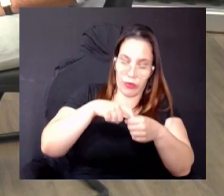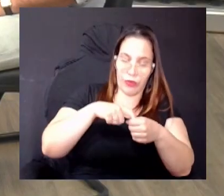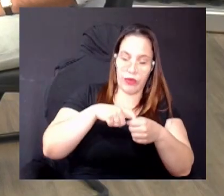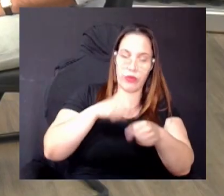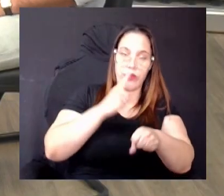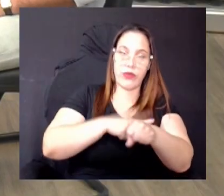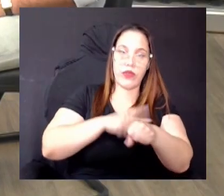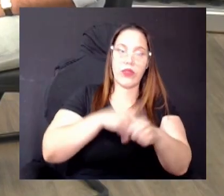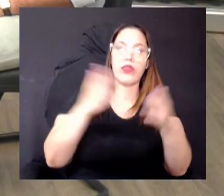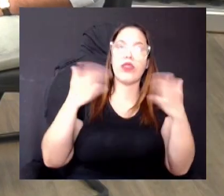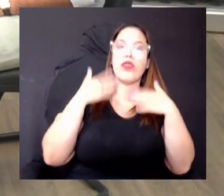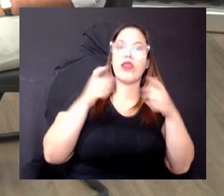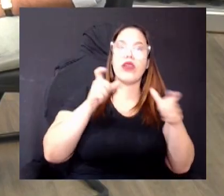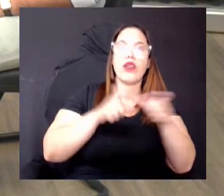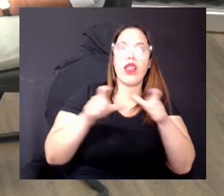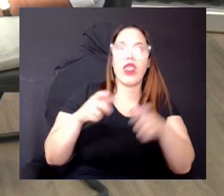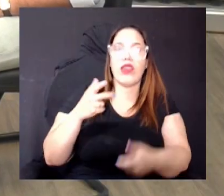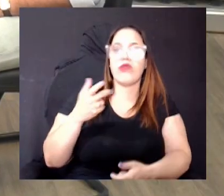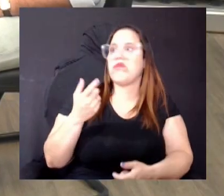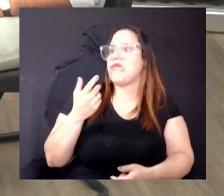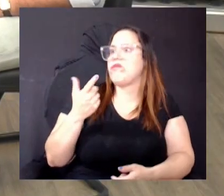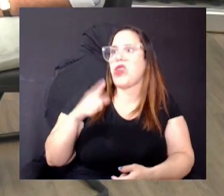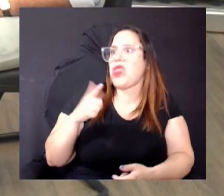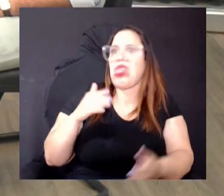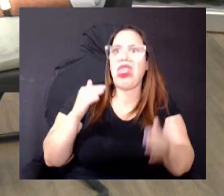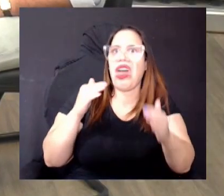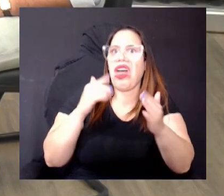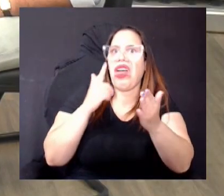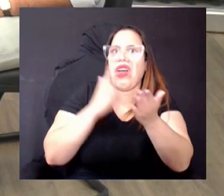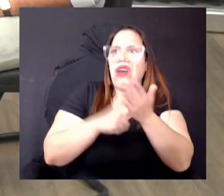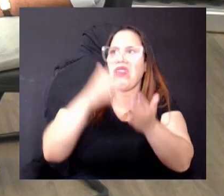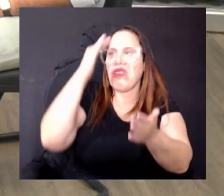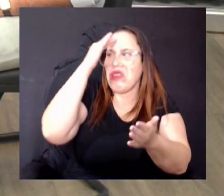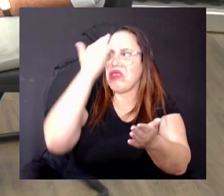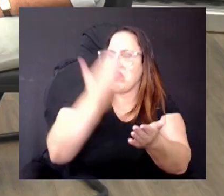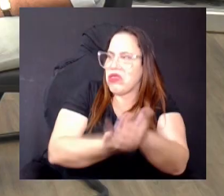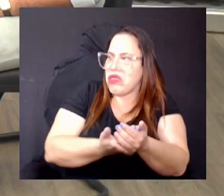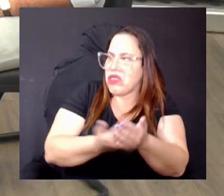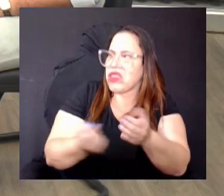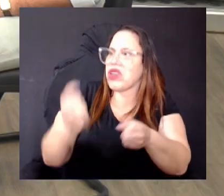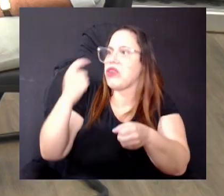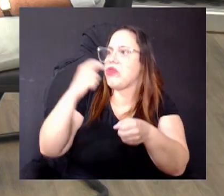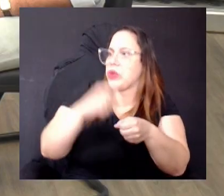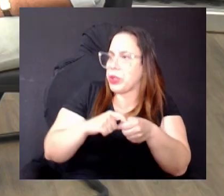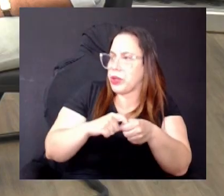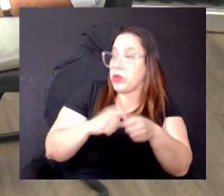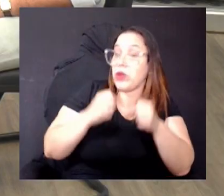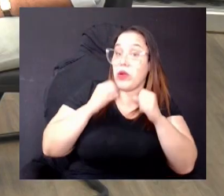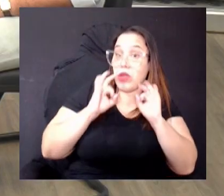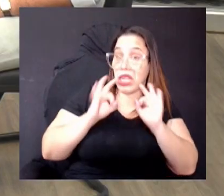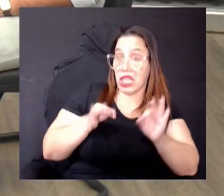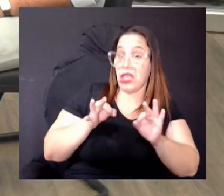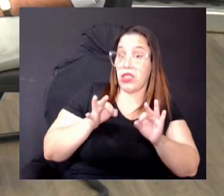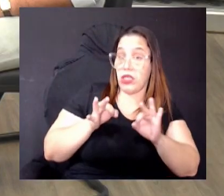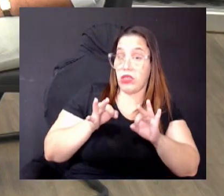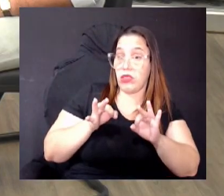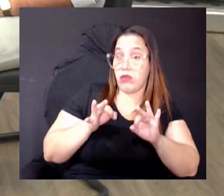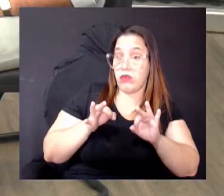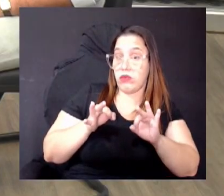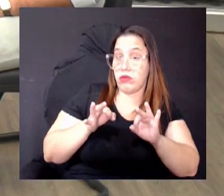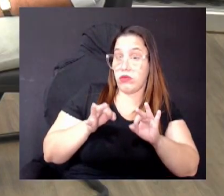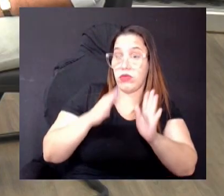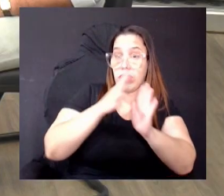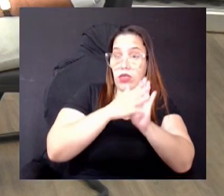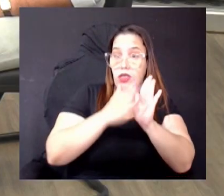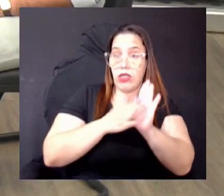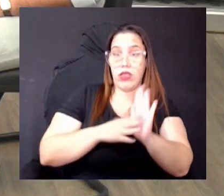pessoas não têm certeza se realmente essa volta ela é certa, né? Se está prevista ou se é